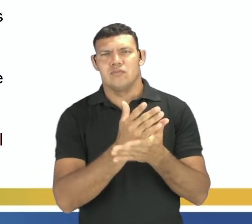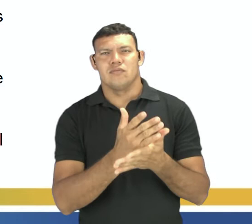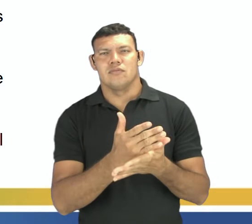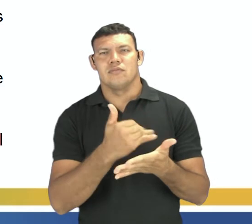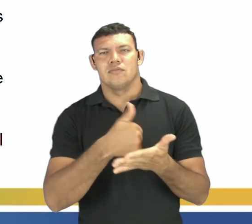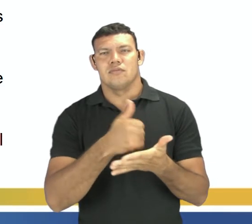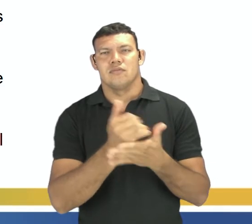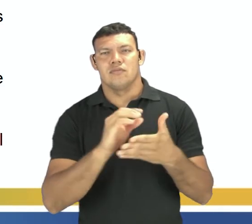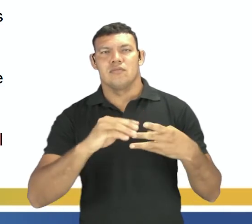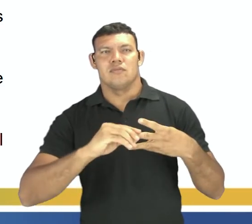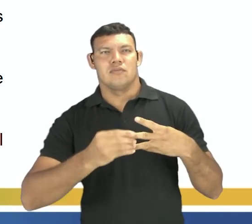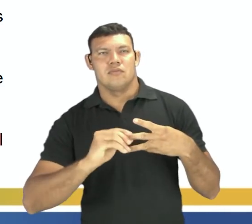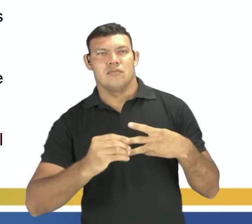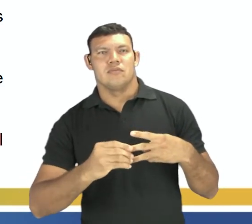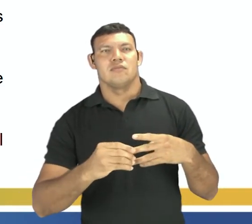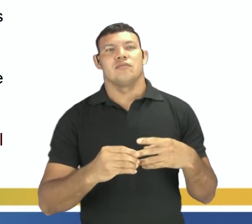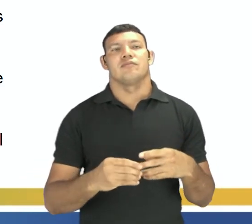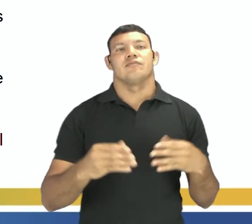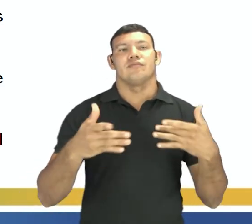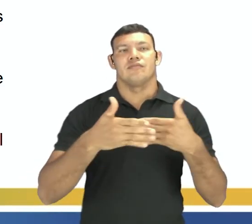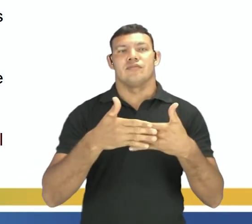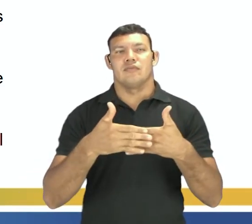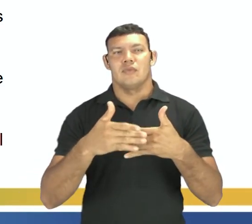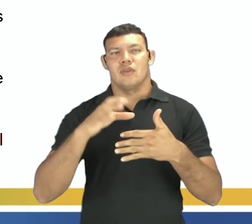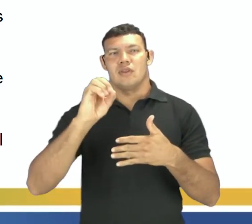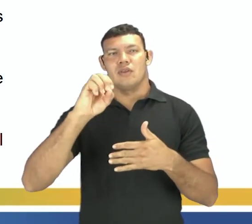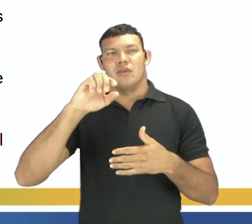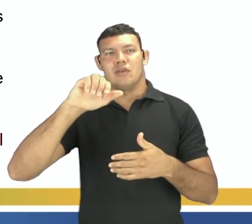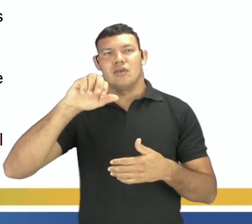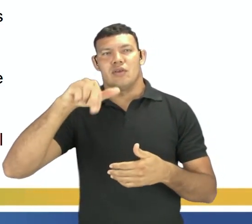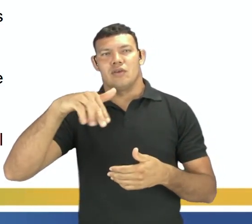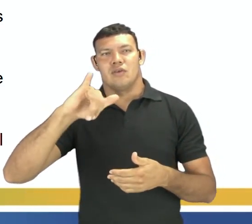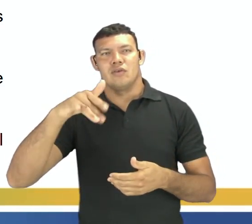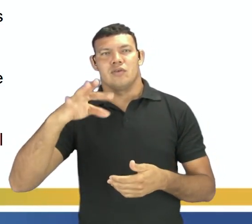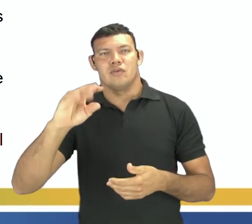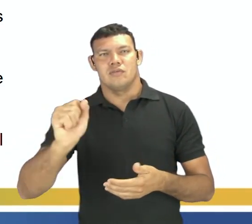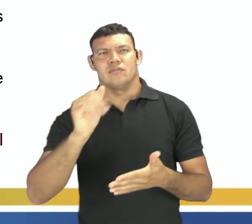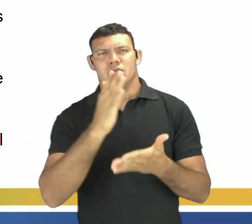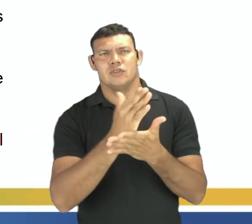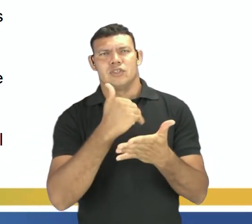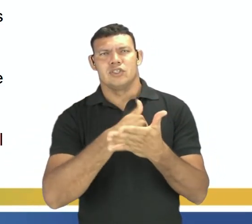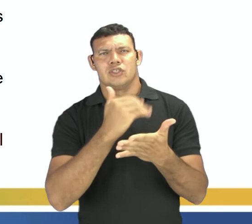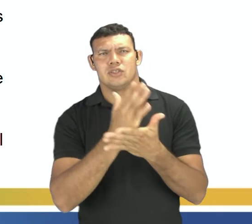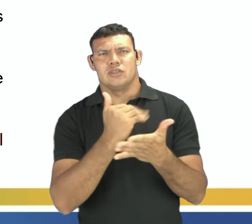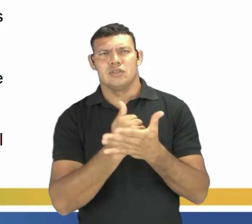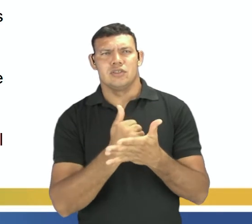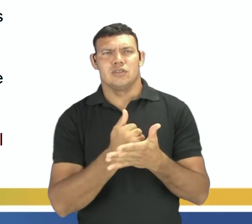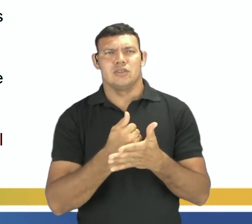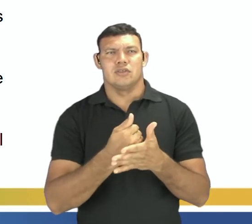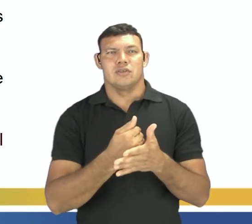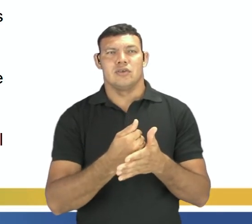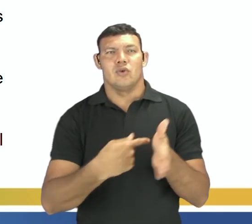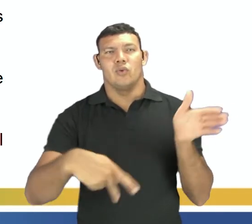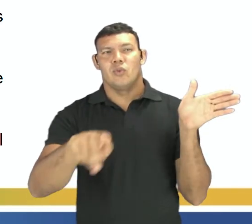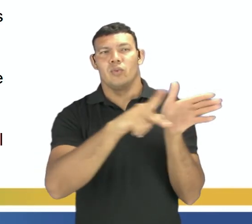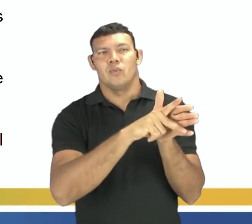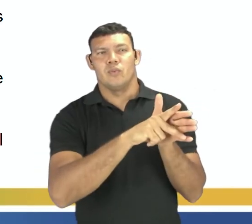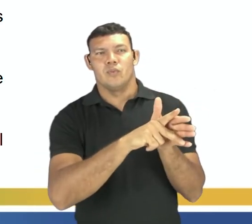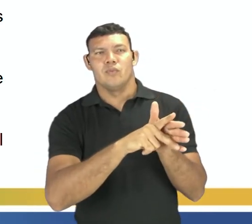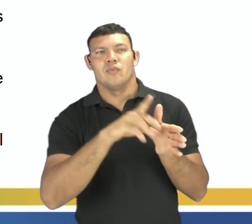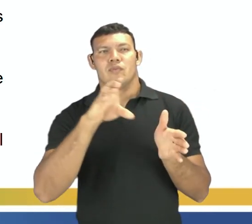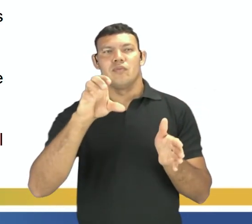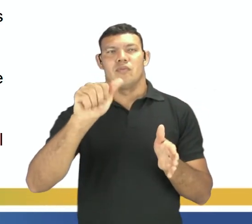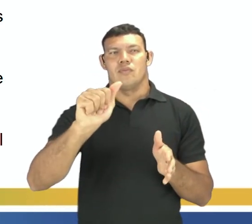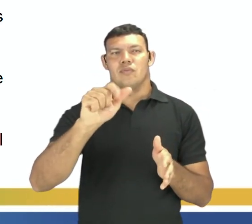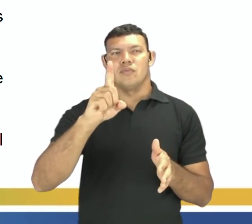tecido conjuntivo propriamente dito, adiposo, cartilaginoso, ósseo e